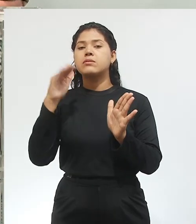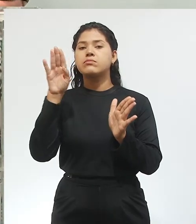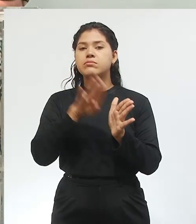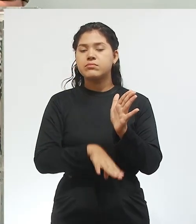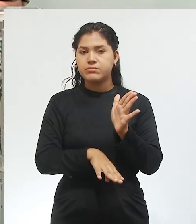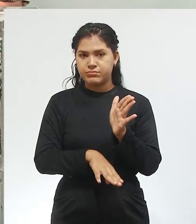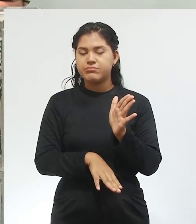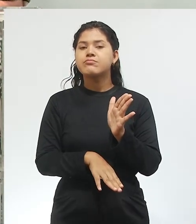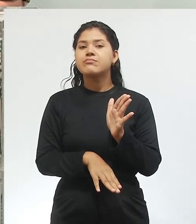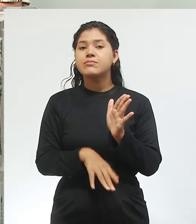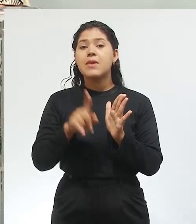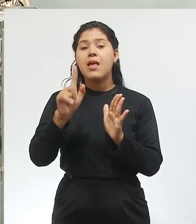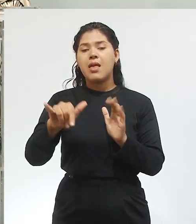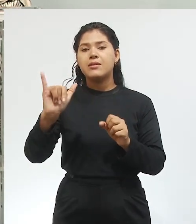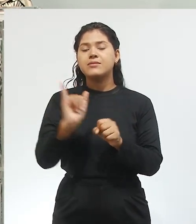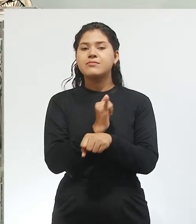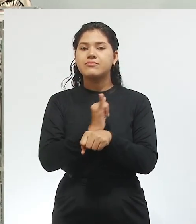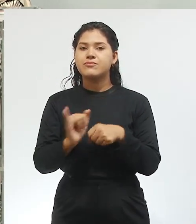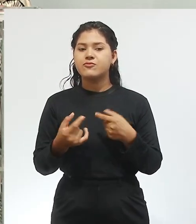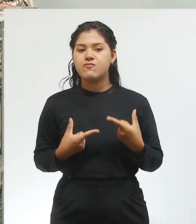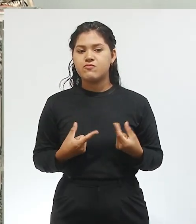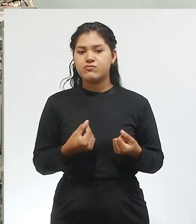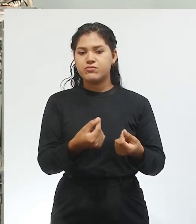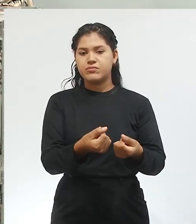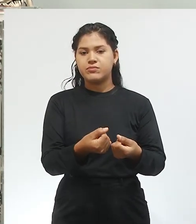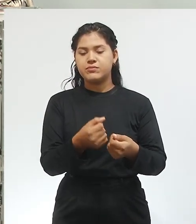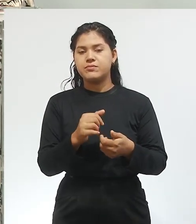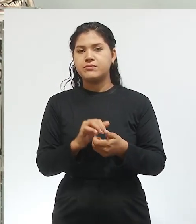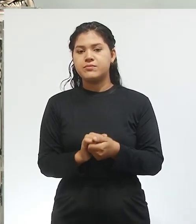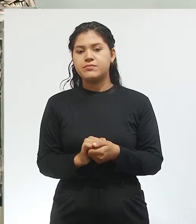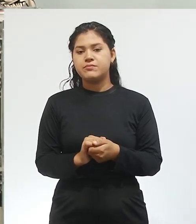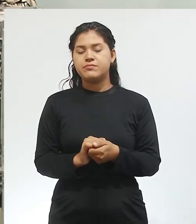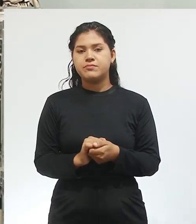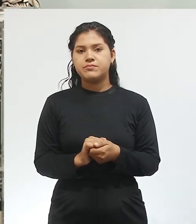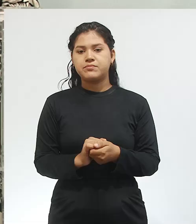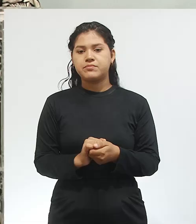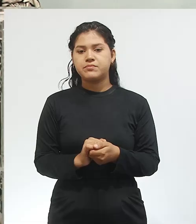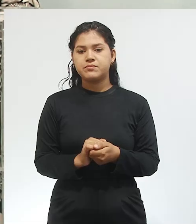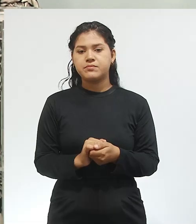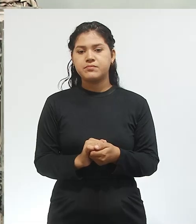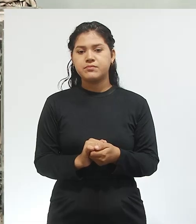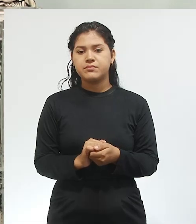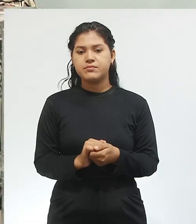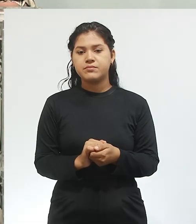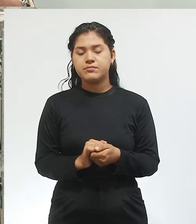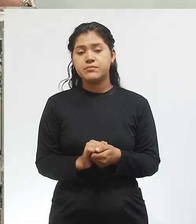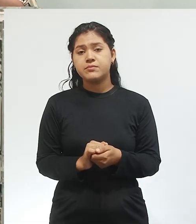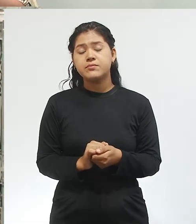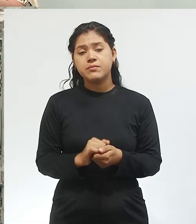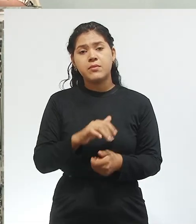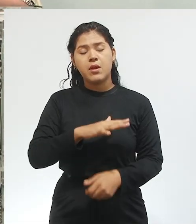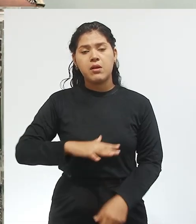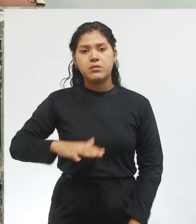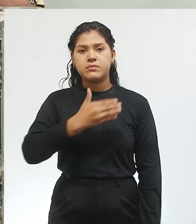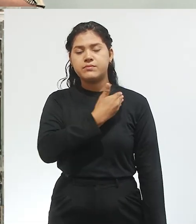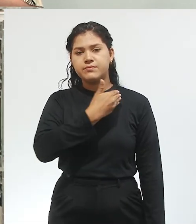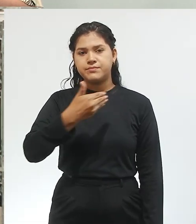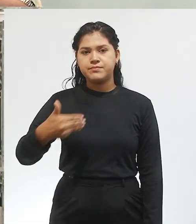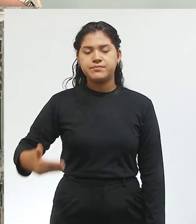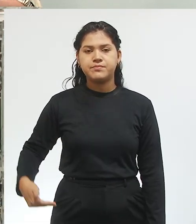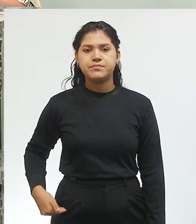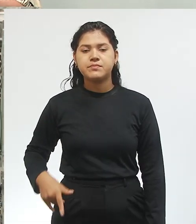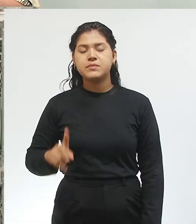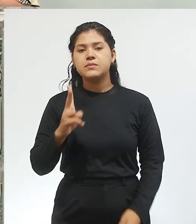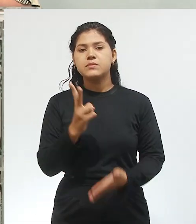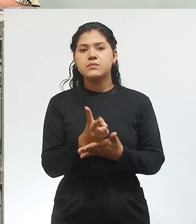entra dentro dessa parte de estratégia de preço, né? Em geral, então, no serviço público, né, na parte pública, você vai